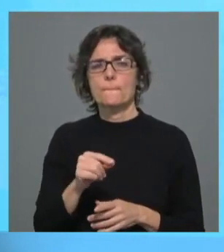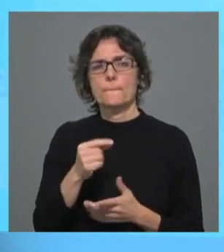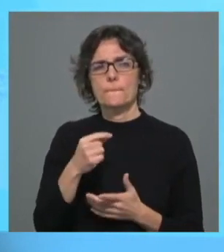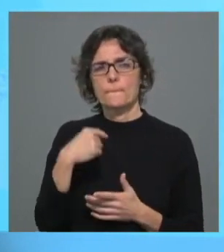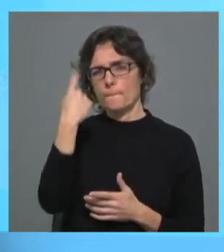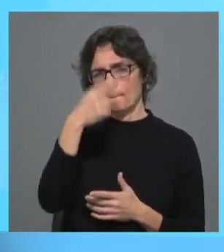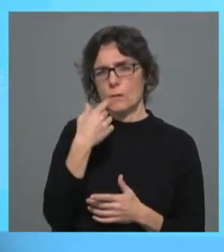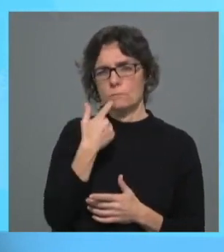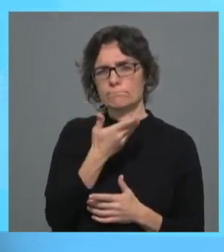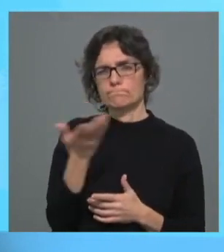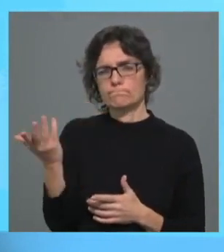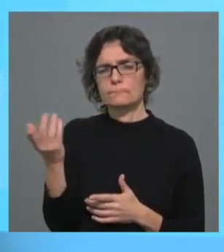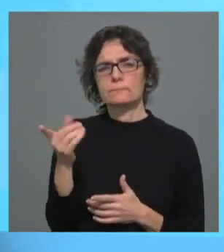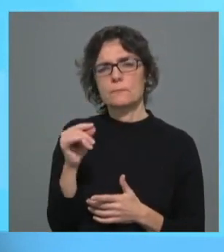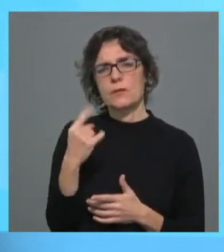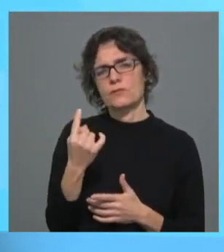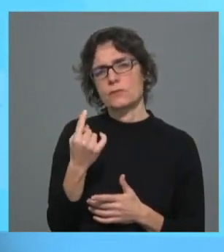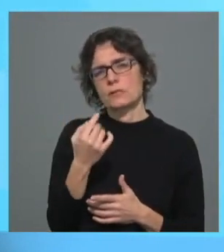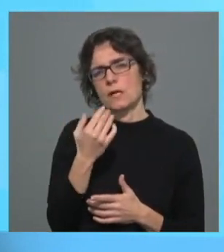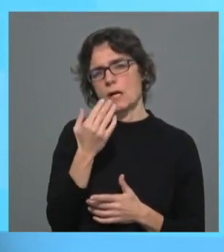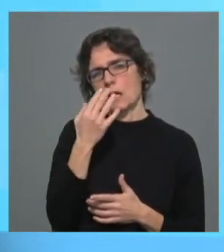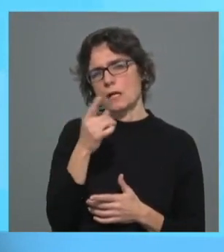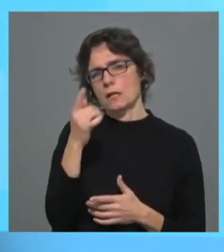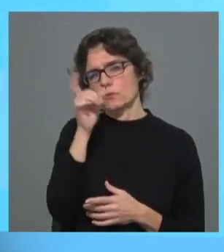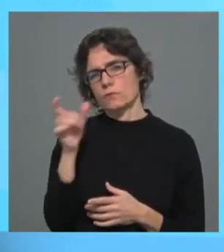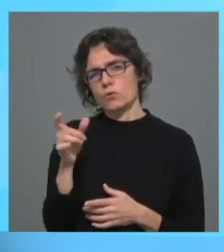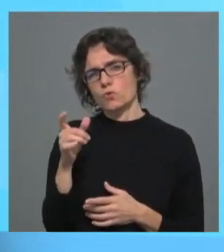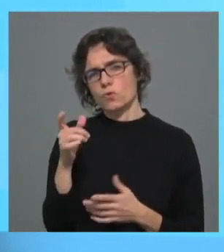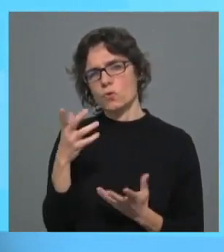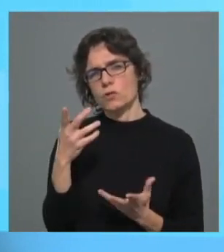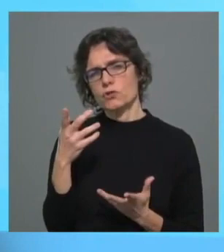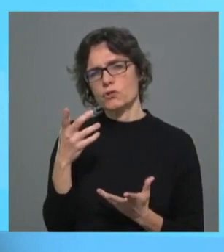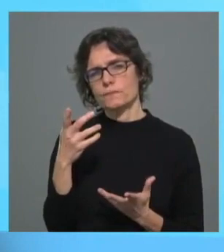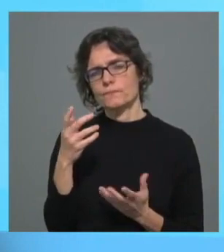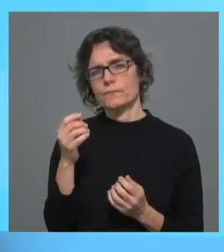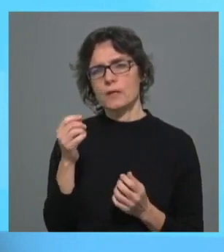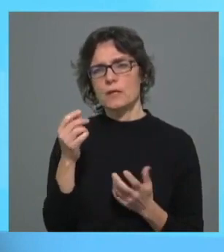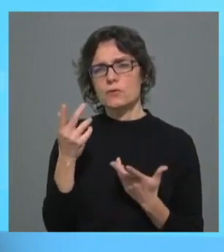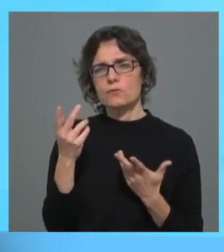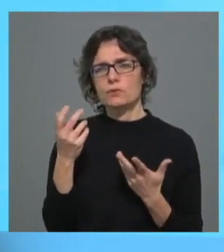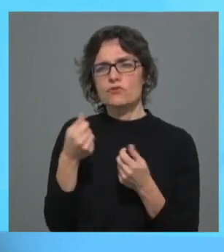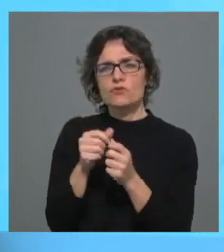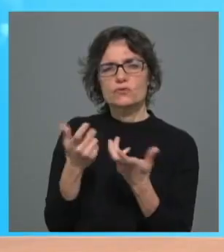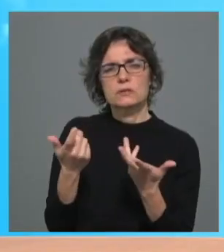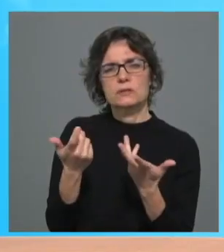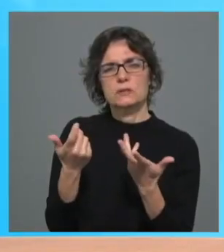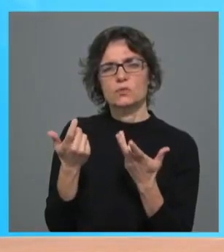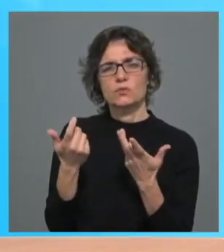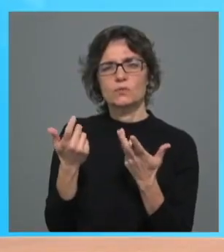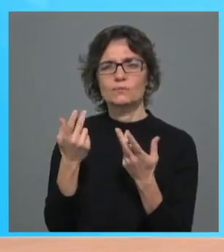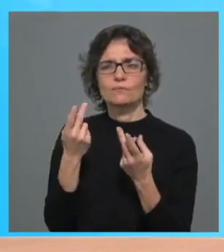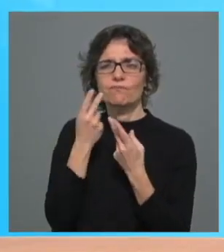invisibilidade da da forma como estas pessoas vivem e habitam ao nosso lado tantas vezes é